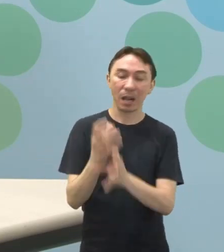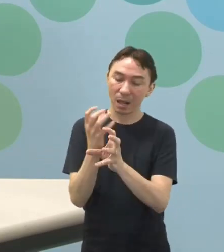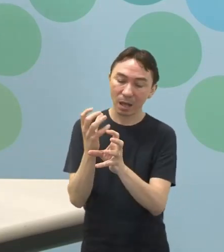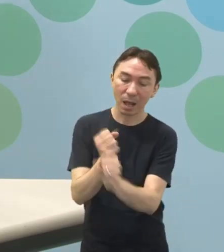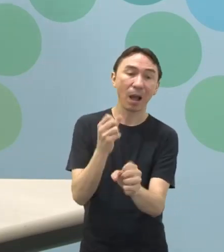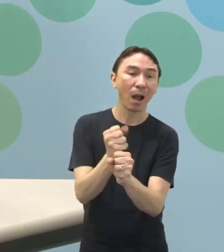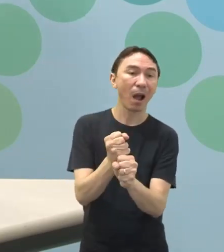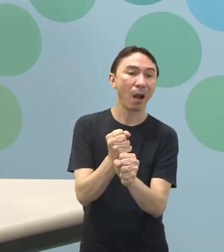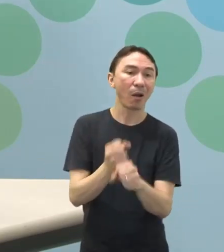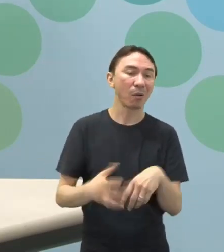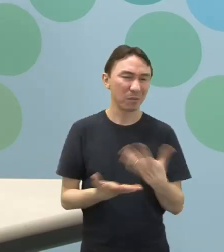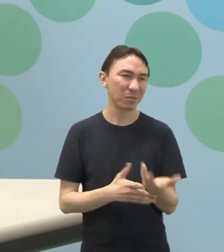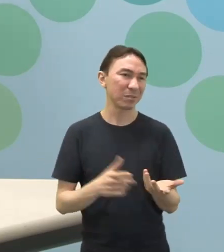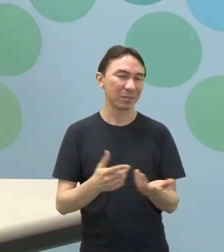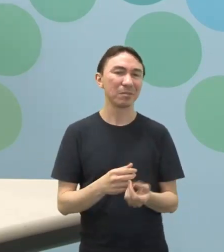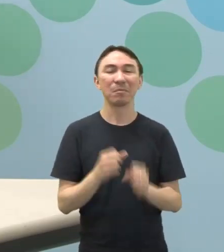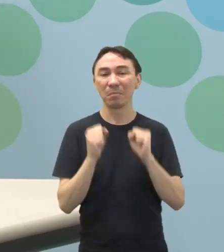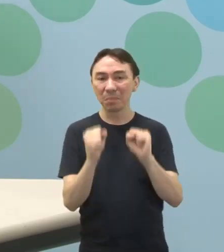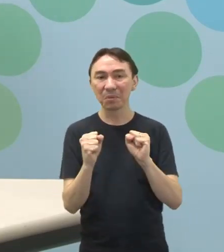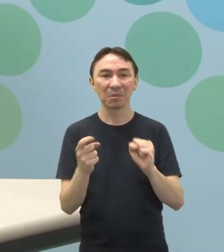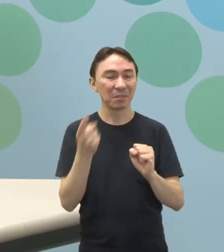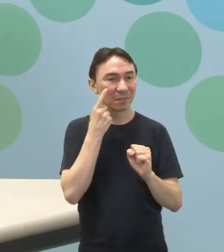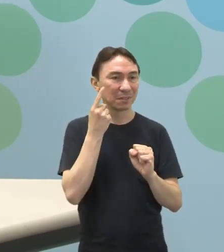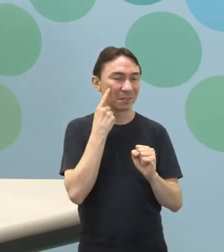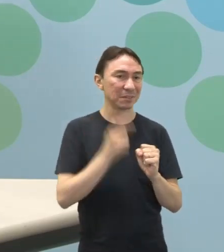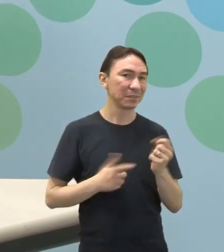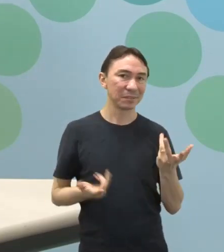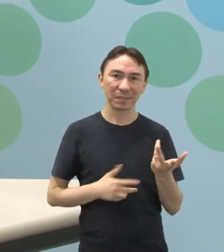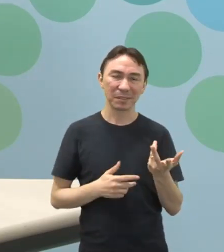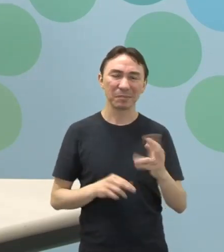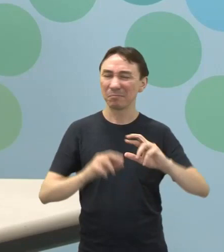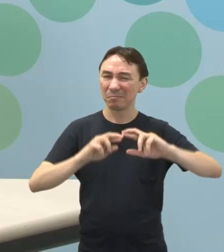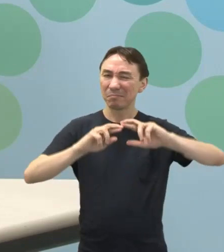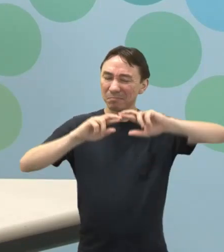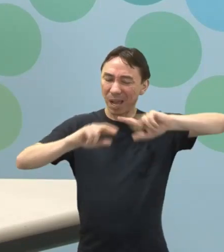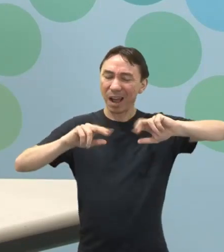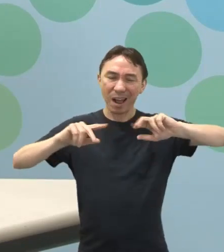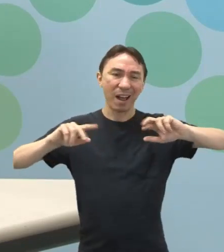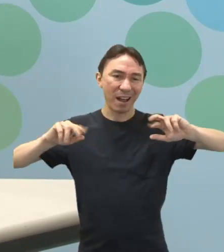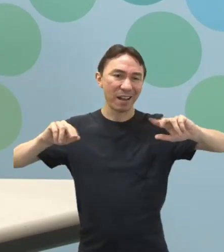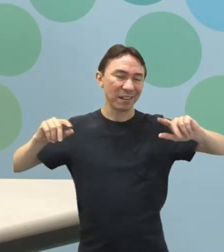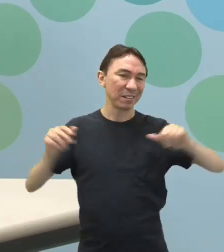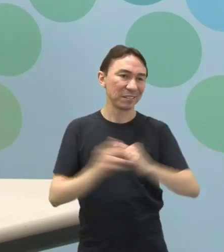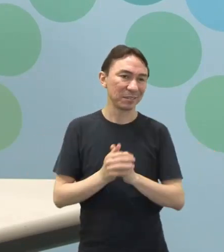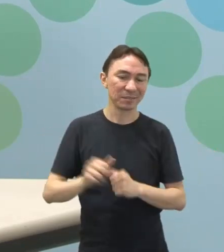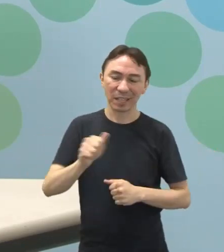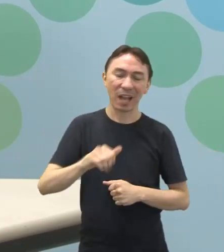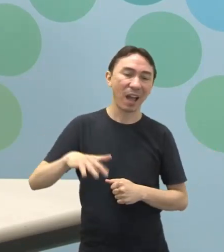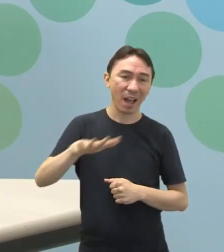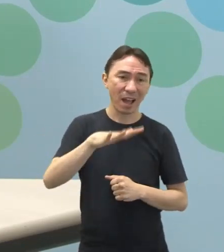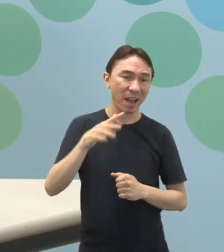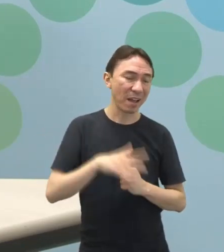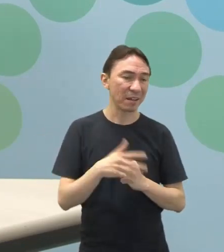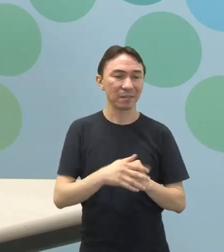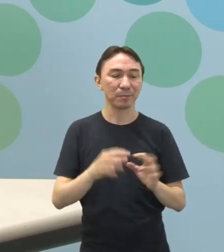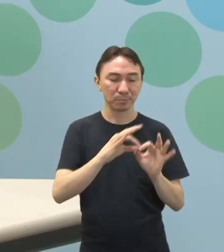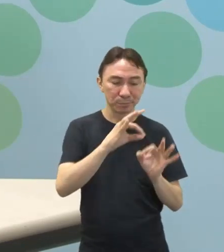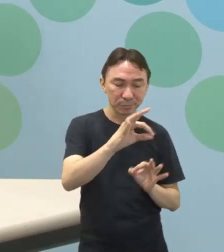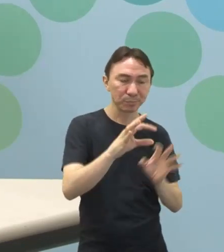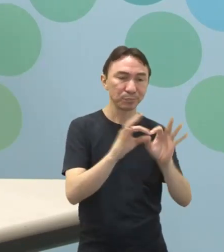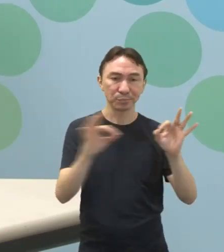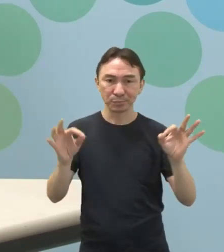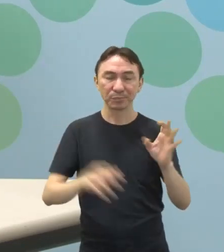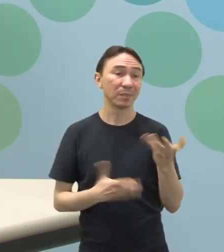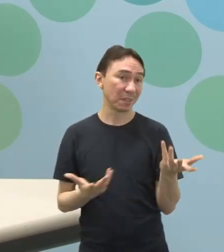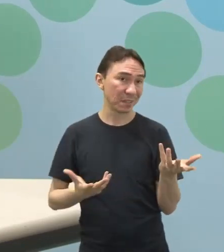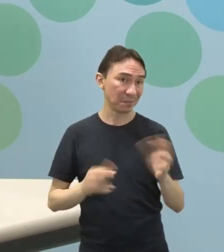aqui um comentário grandezas né das mais variadas grandezas área na medidas e comprimento enfim